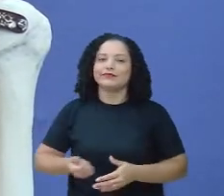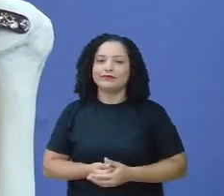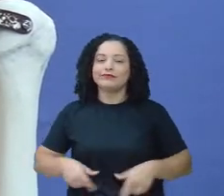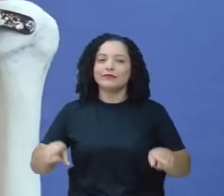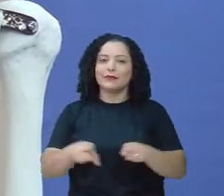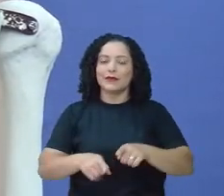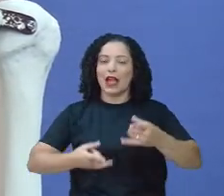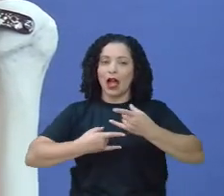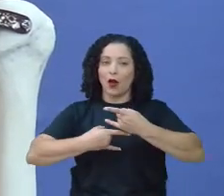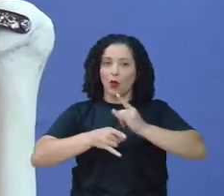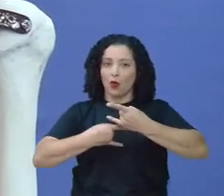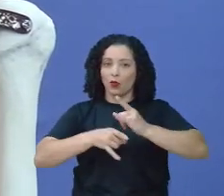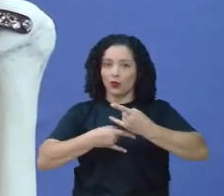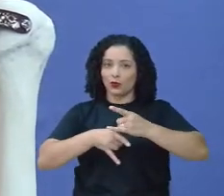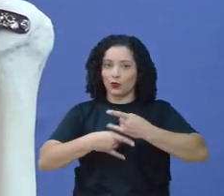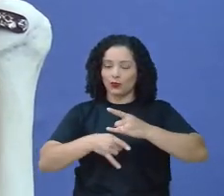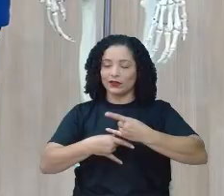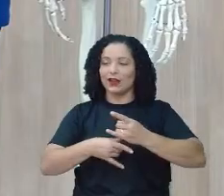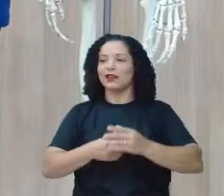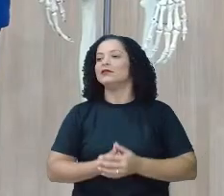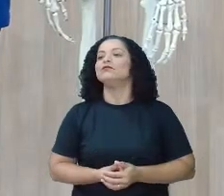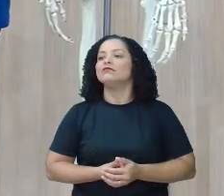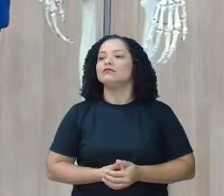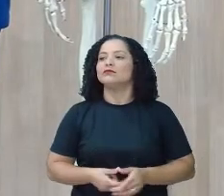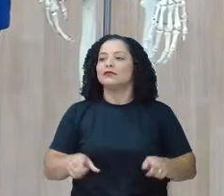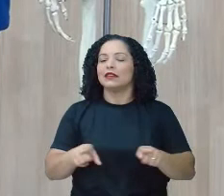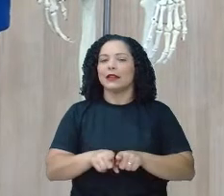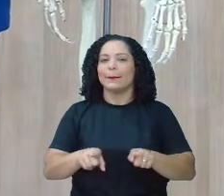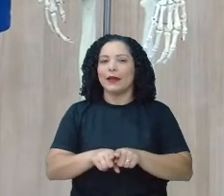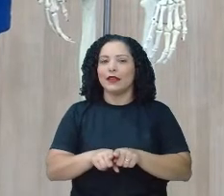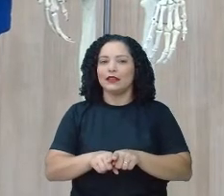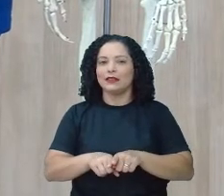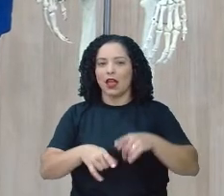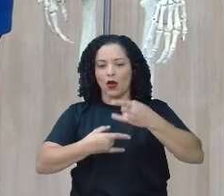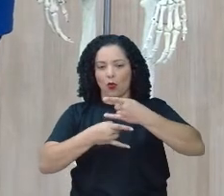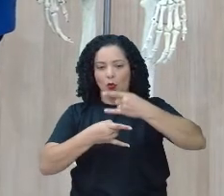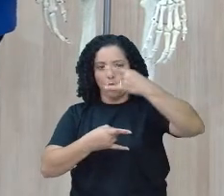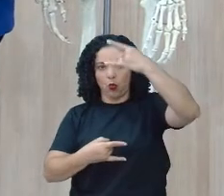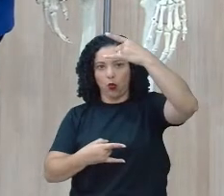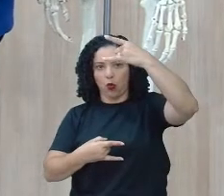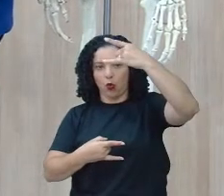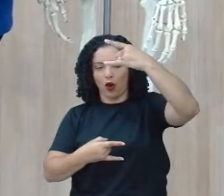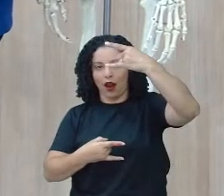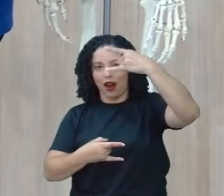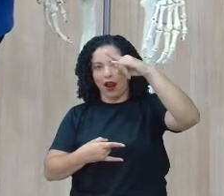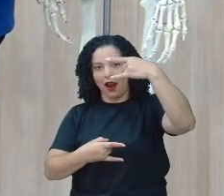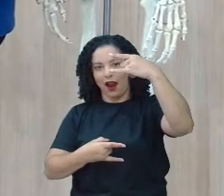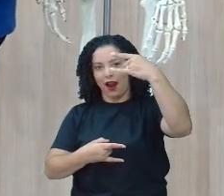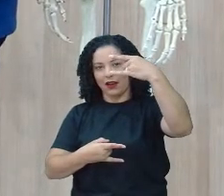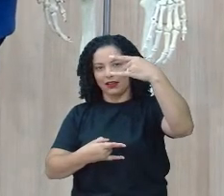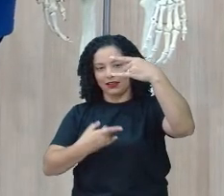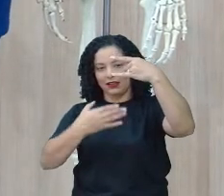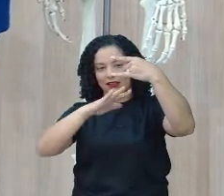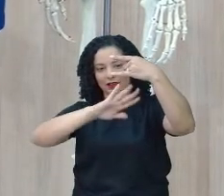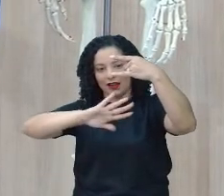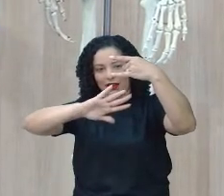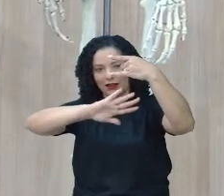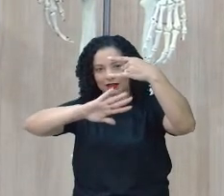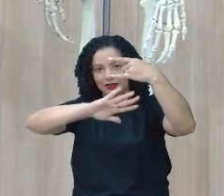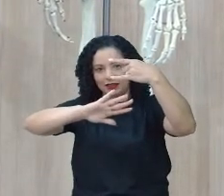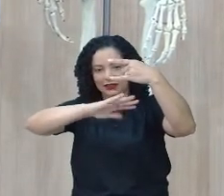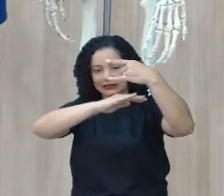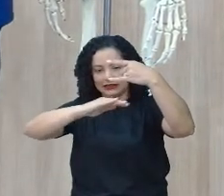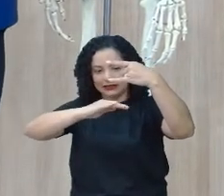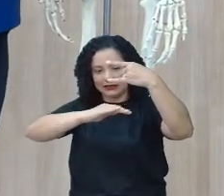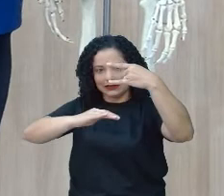coluna cervical, a questão da torácica, a lombar, e nós vamos encontrar aqui o